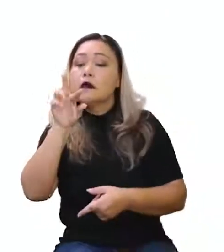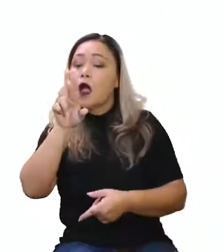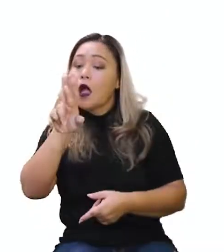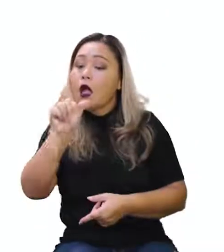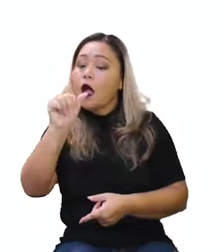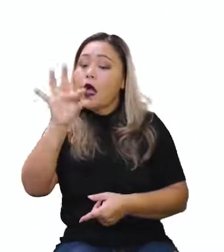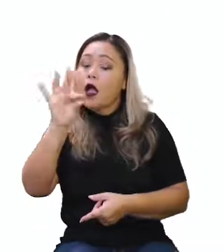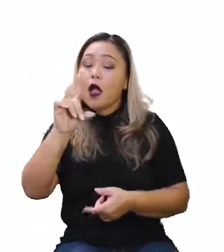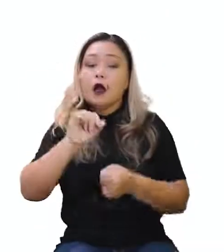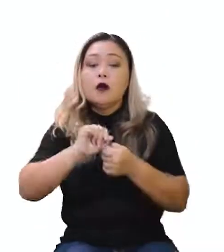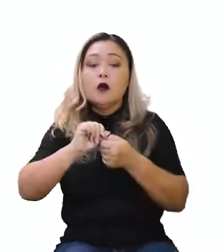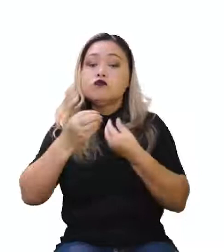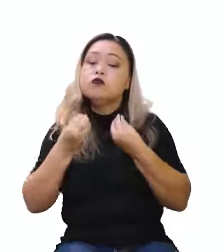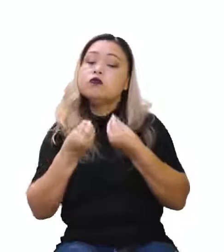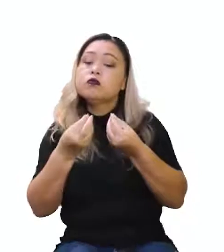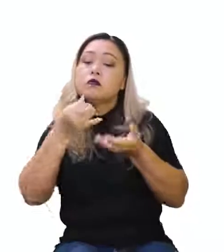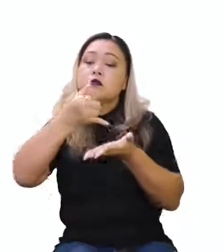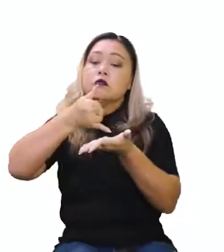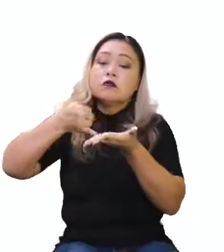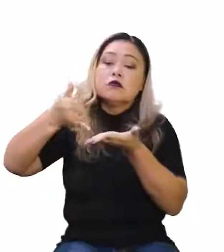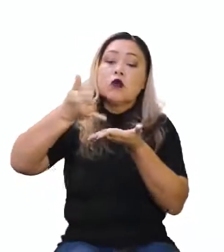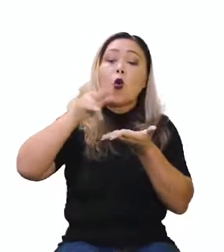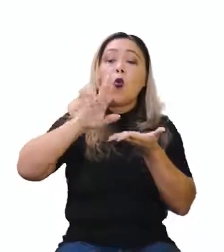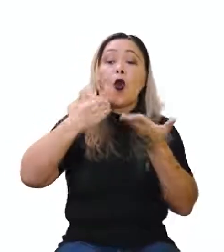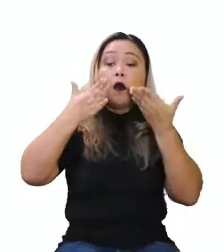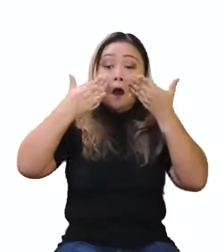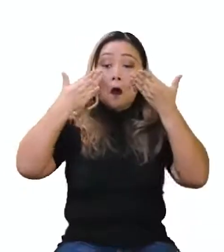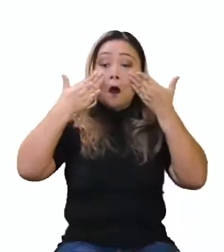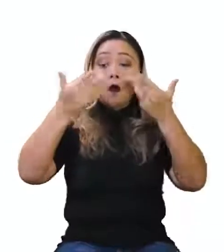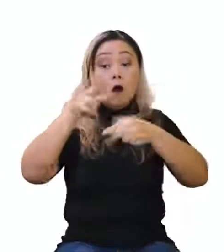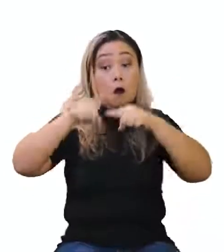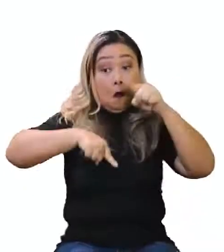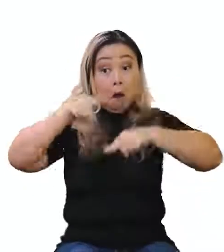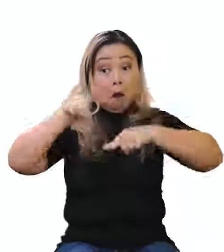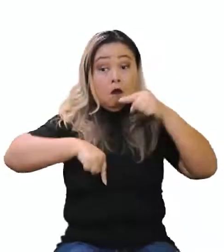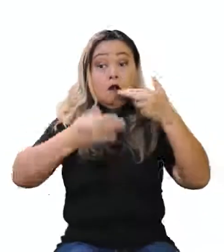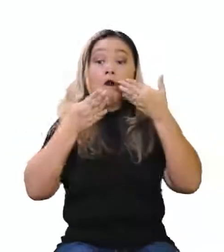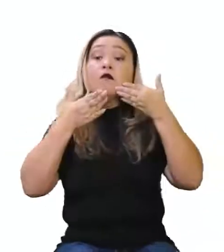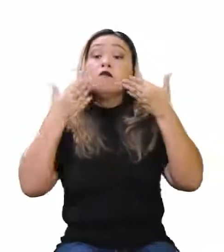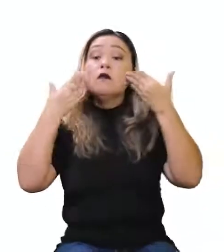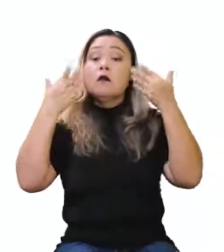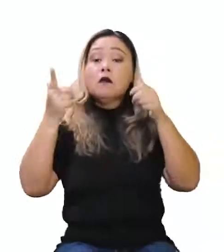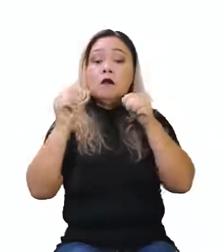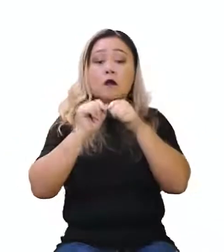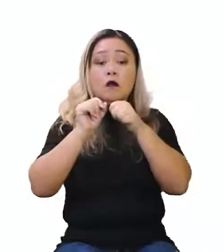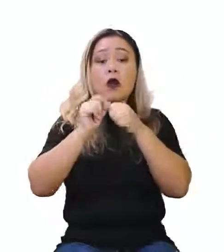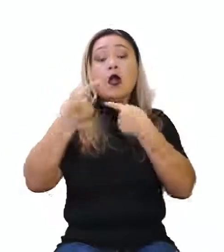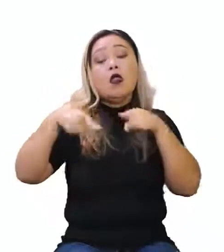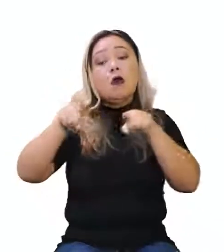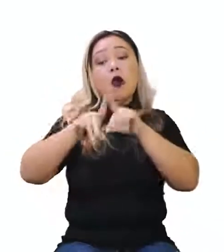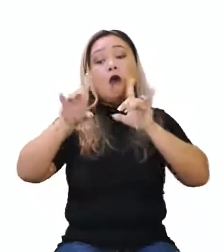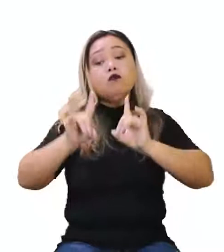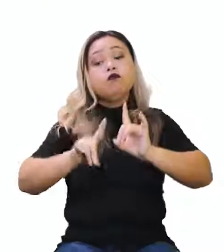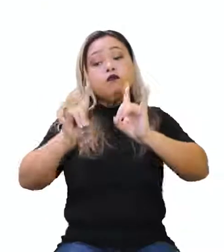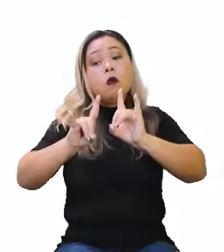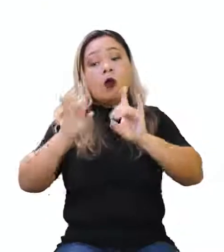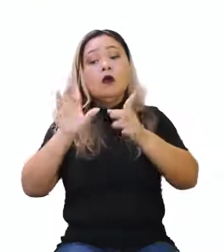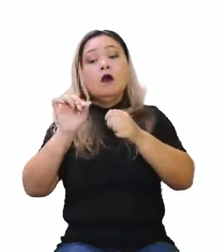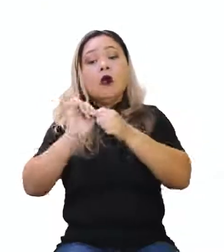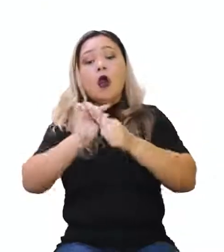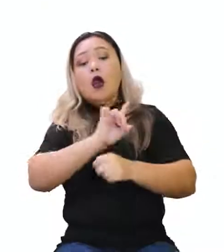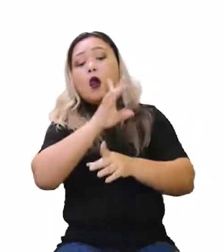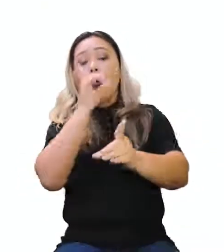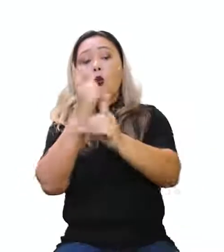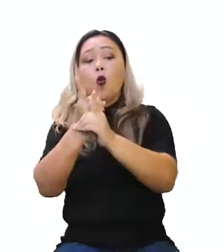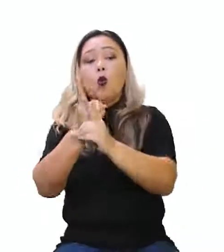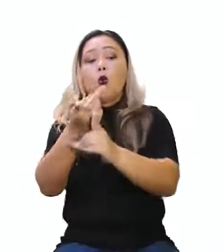um óleo muito usado em cosméticos e essa espécie, ó, espécie australiana, encontrado lá